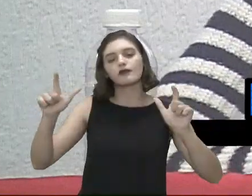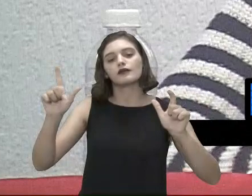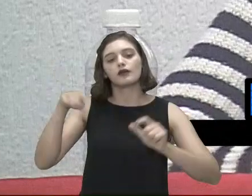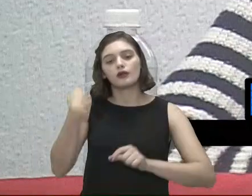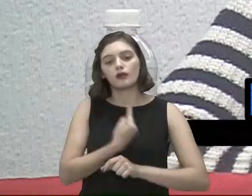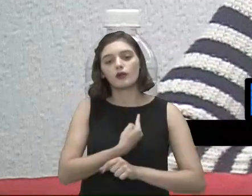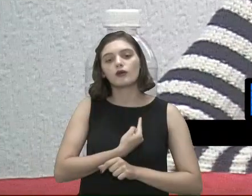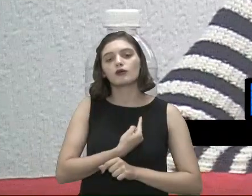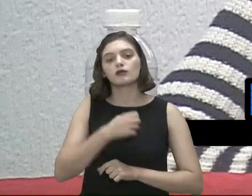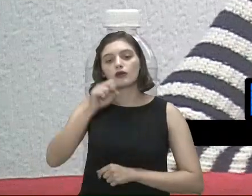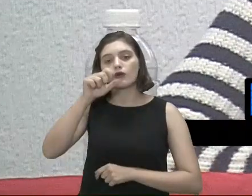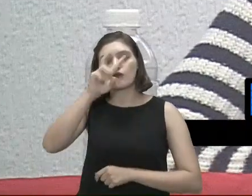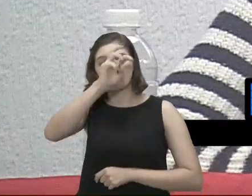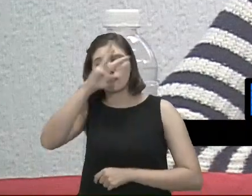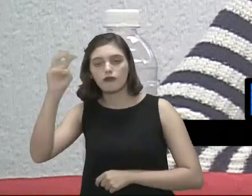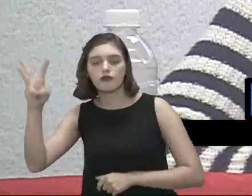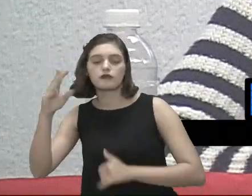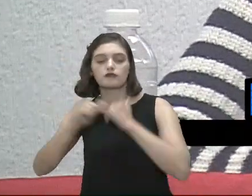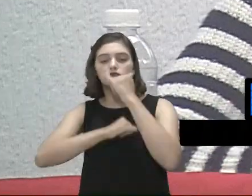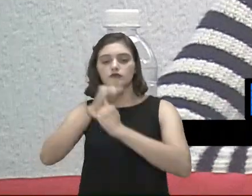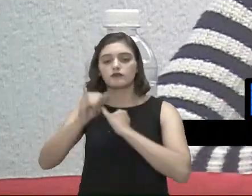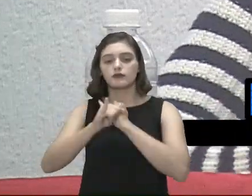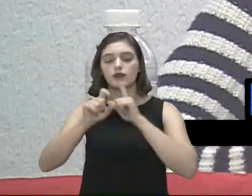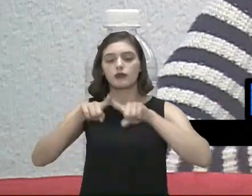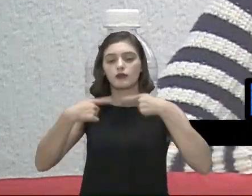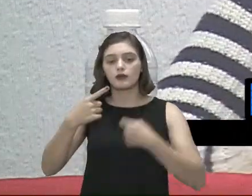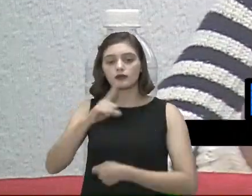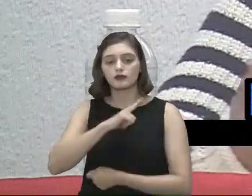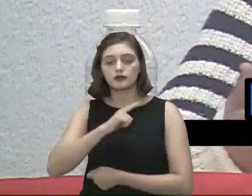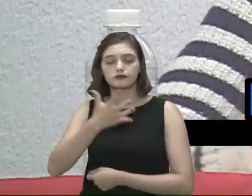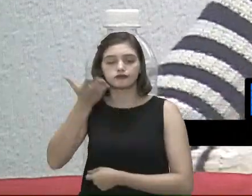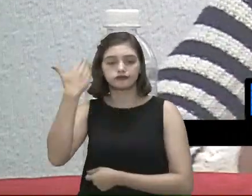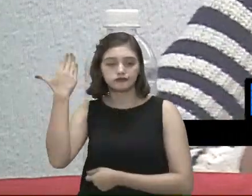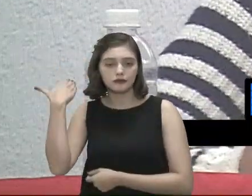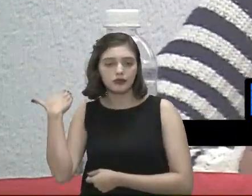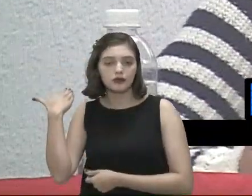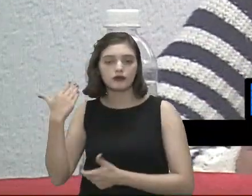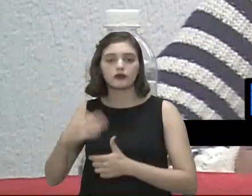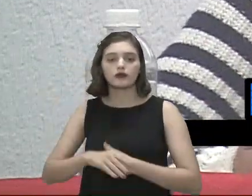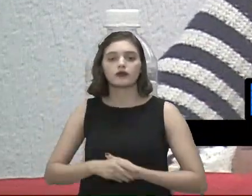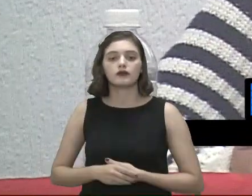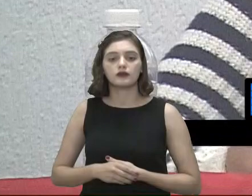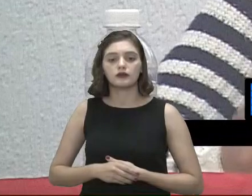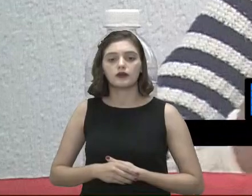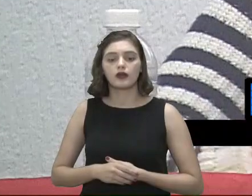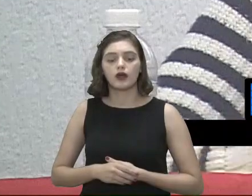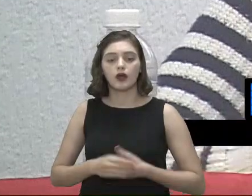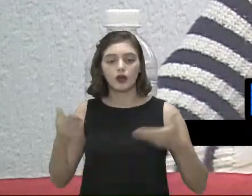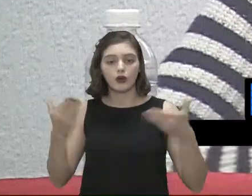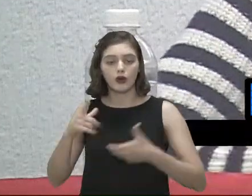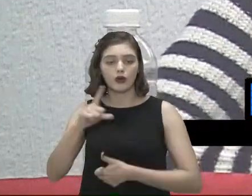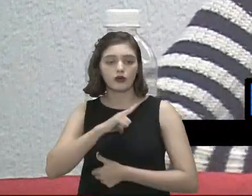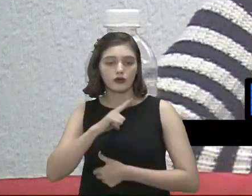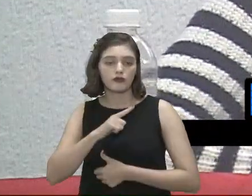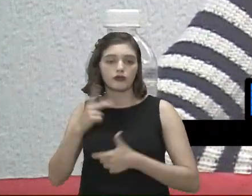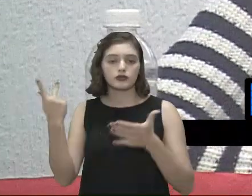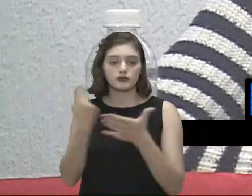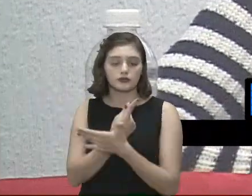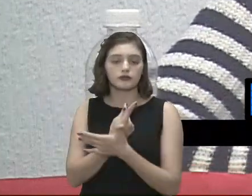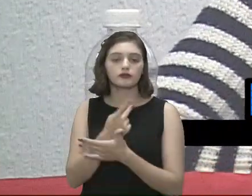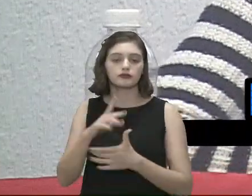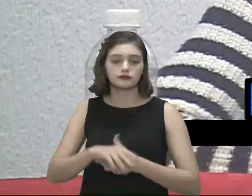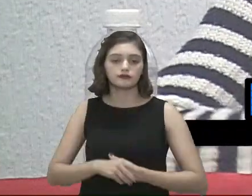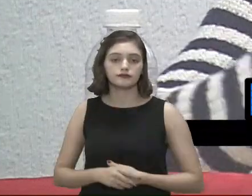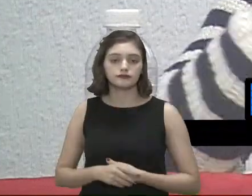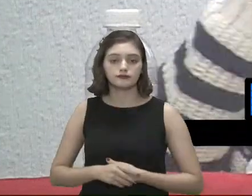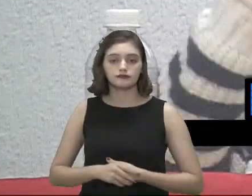Os nossos links de internet. Mas existia, assim, nesse exato momento, quando teve essa situação,